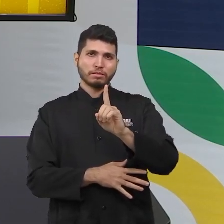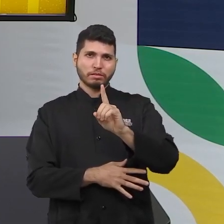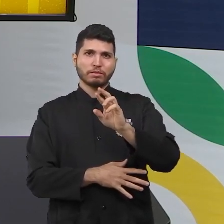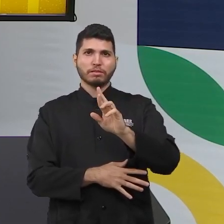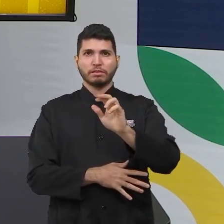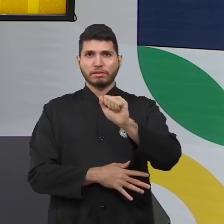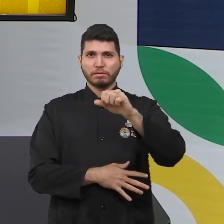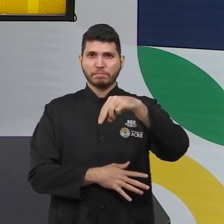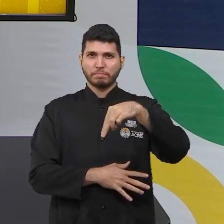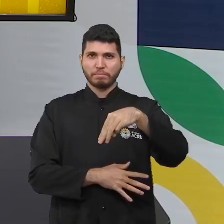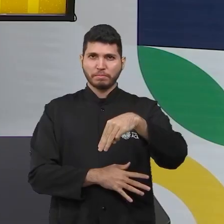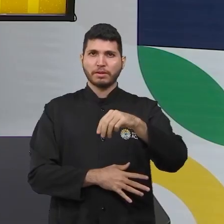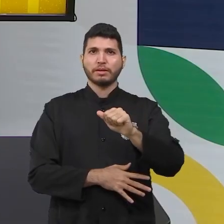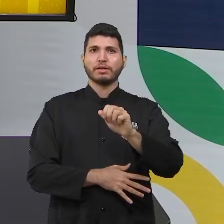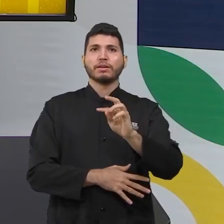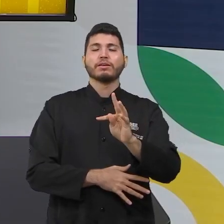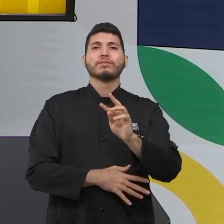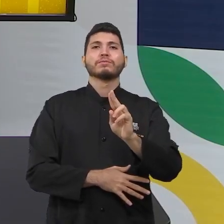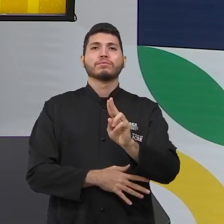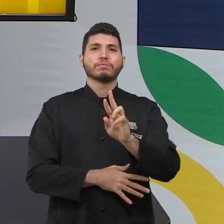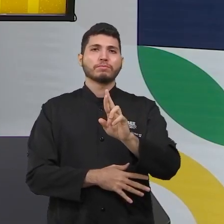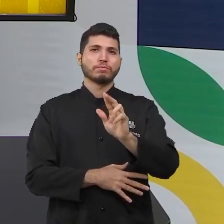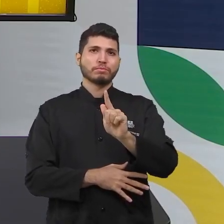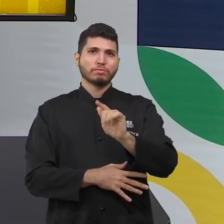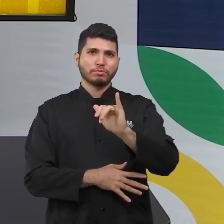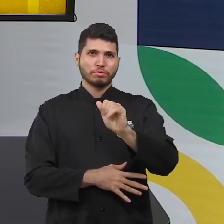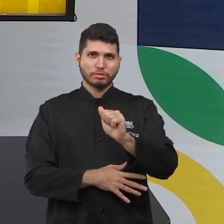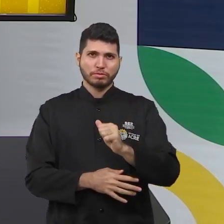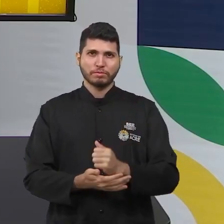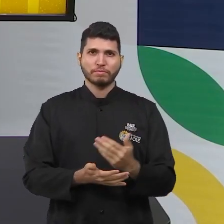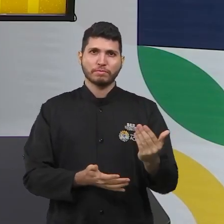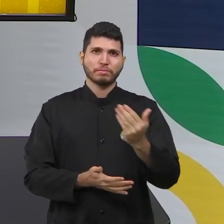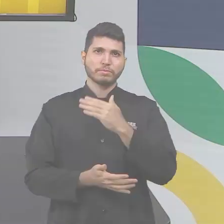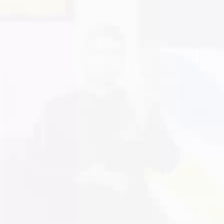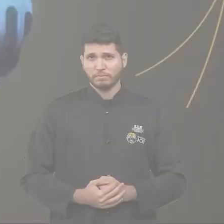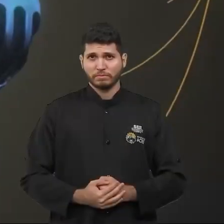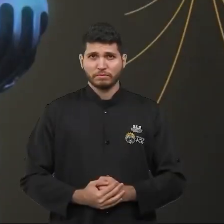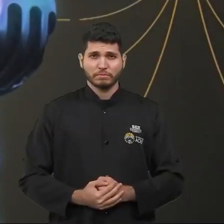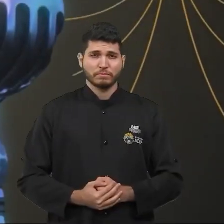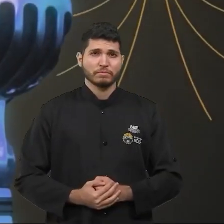ver sobre uma reprodução de uma radionovela.